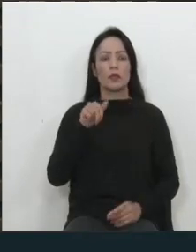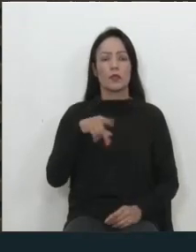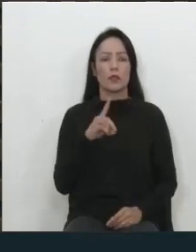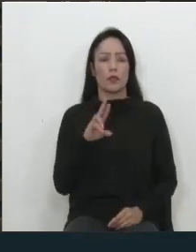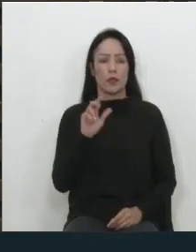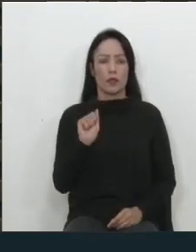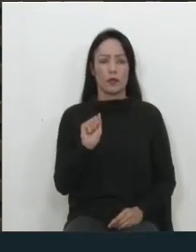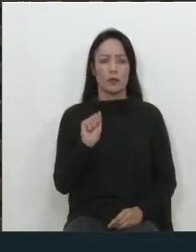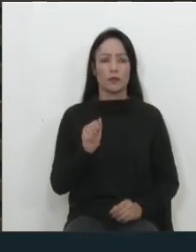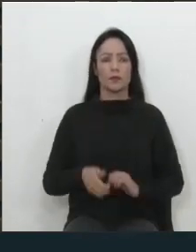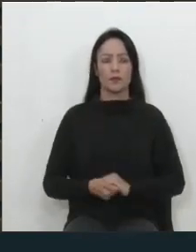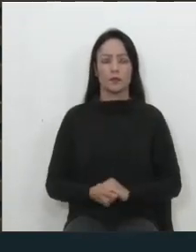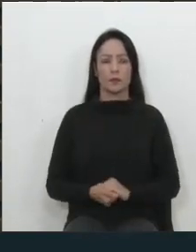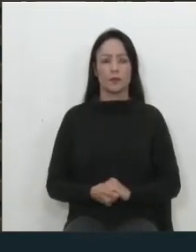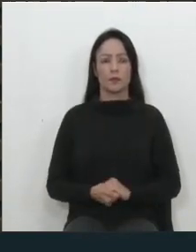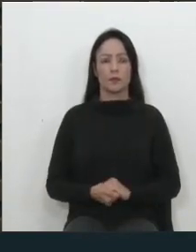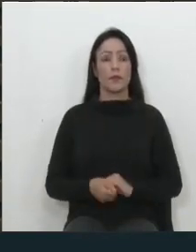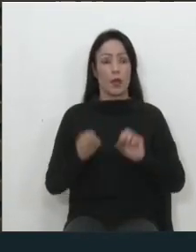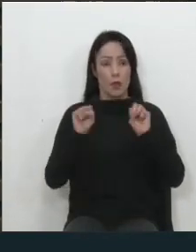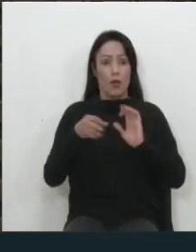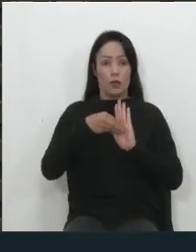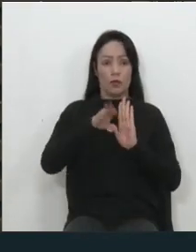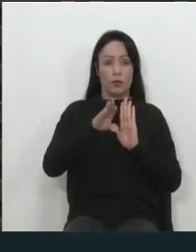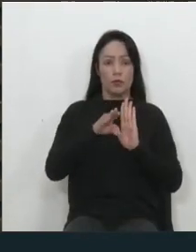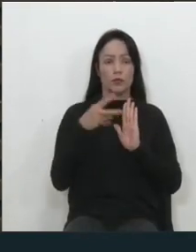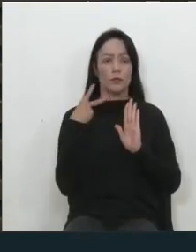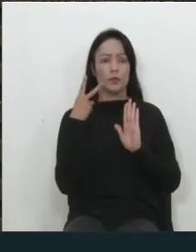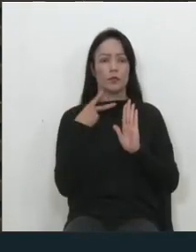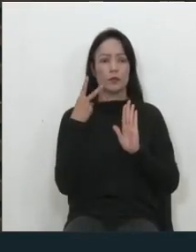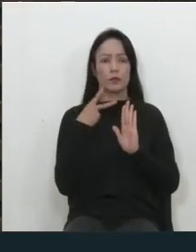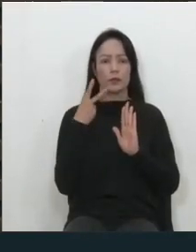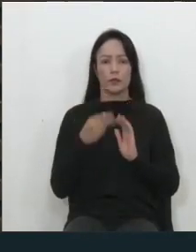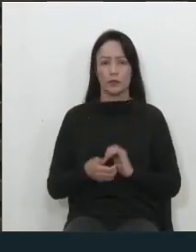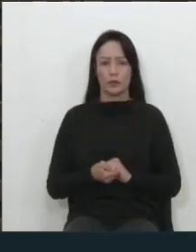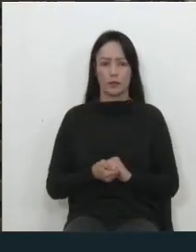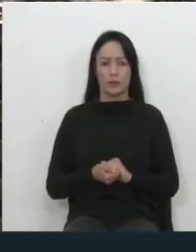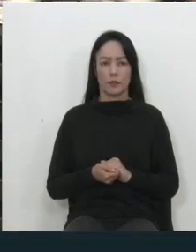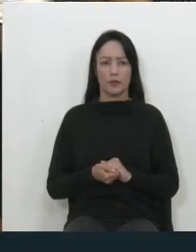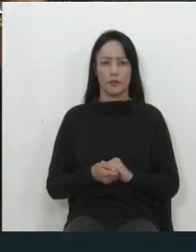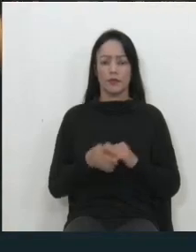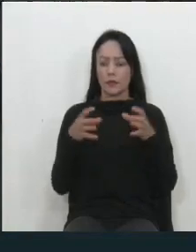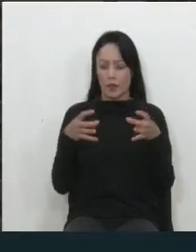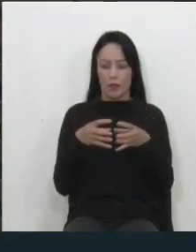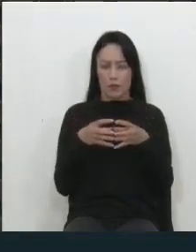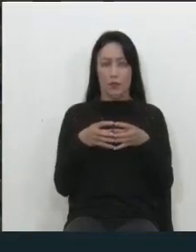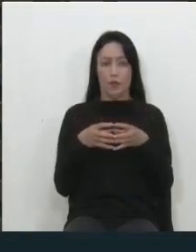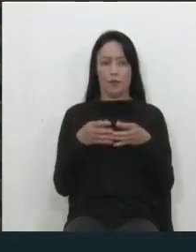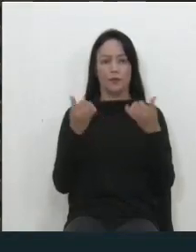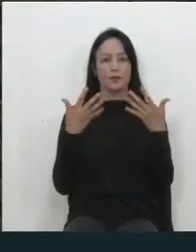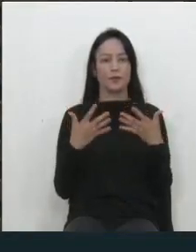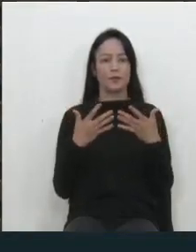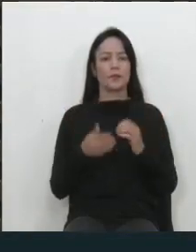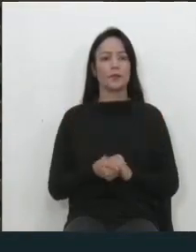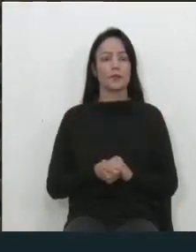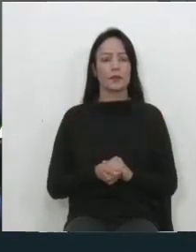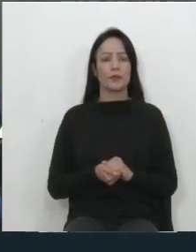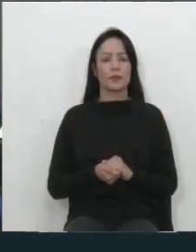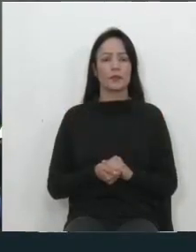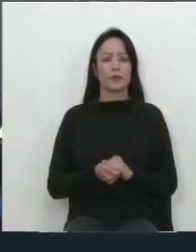líder. Posso fazer indicação desse vereador? Para essa comissão que eu acabei de falar, vereador? Sim. Sim.